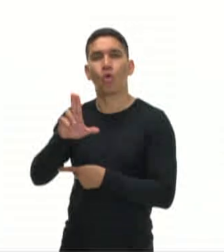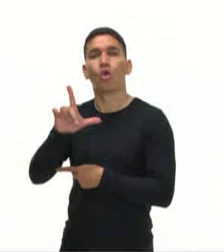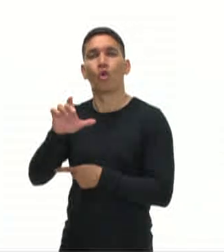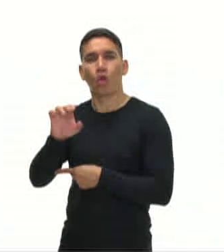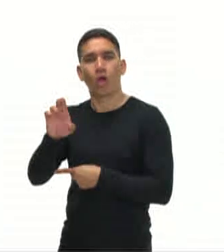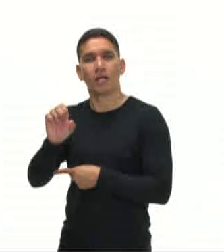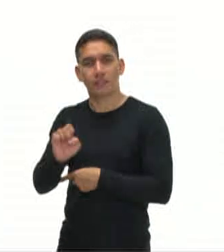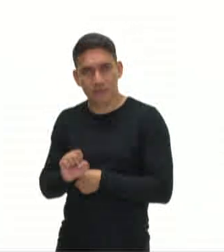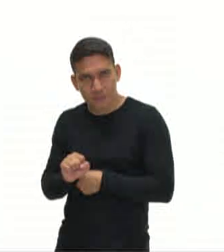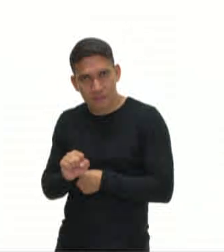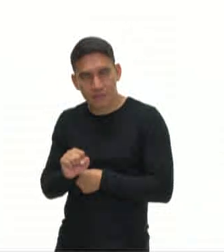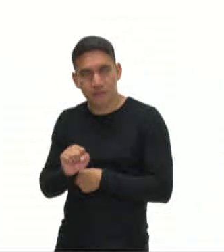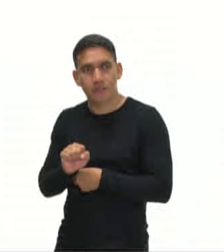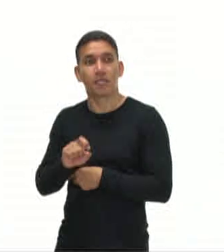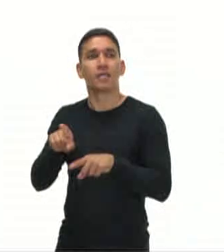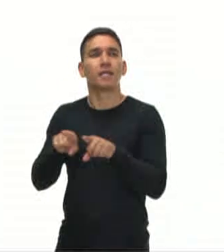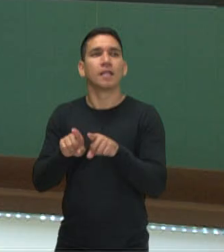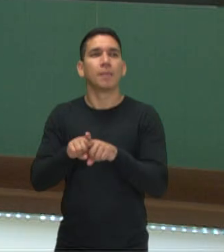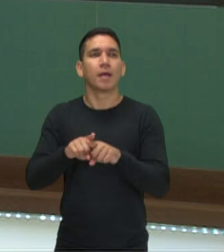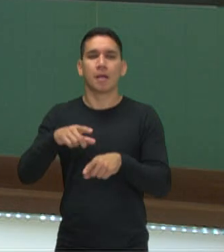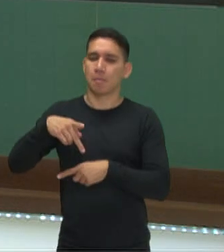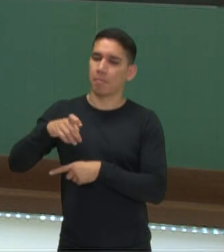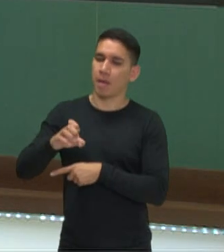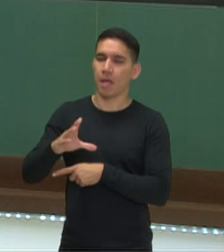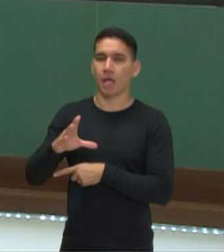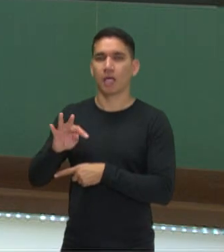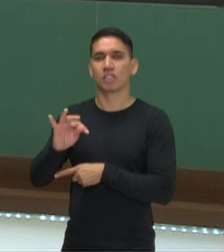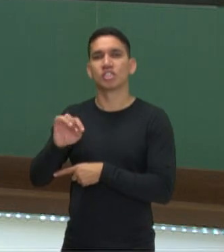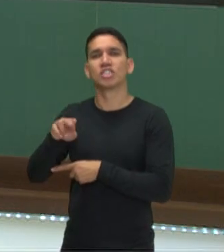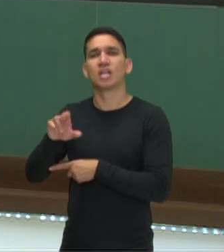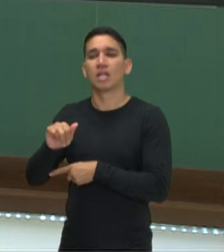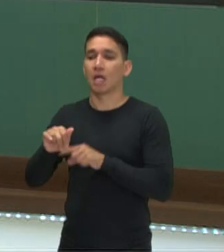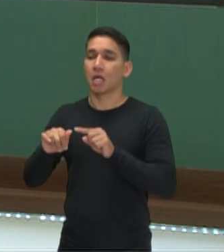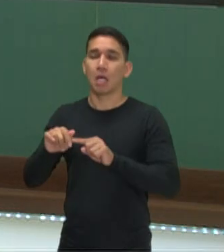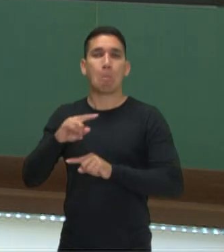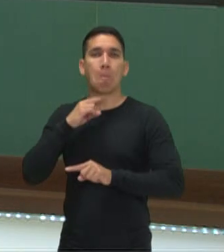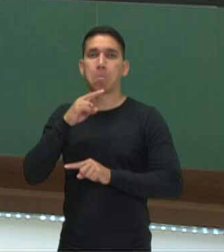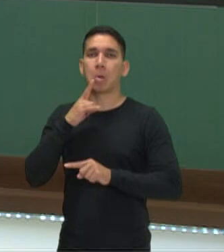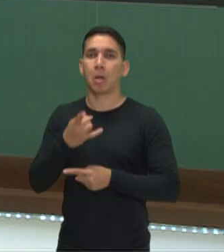pelo homem. Sim, a celulose nós não conseguimos digeri-la,